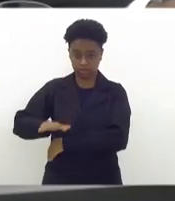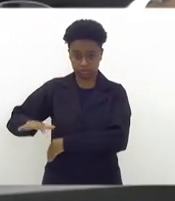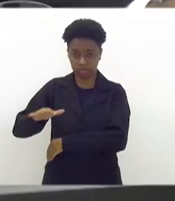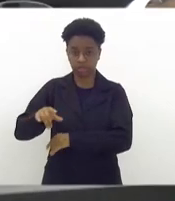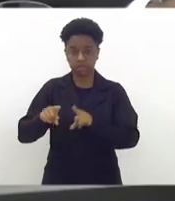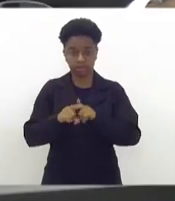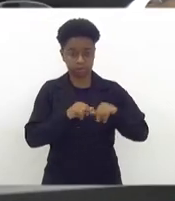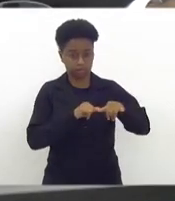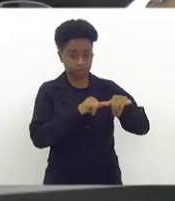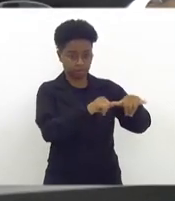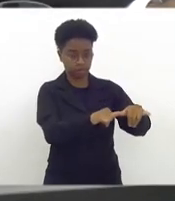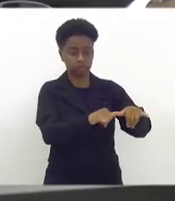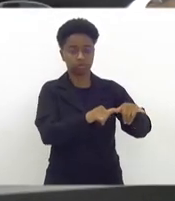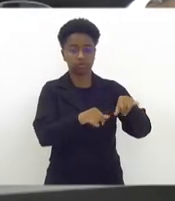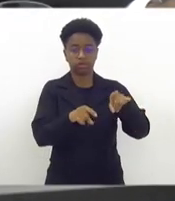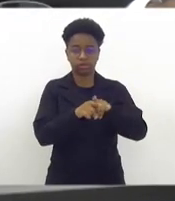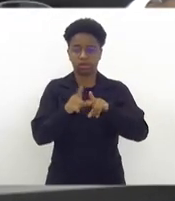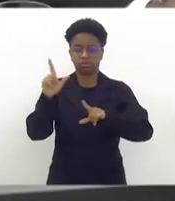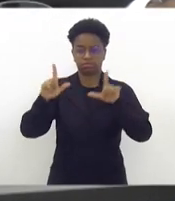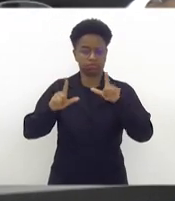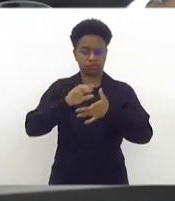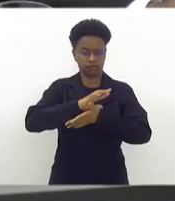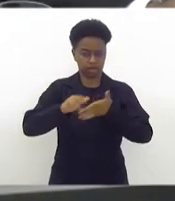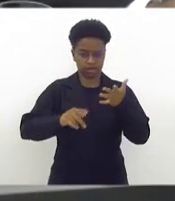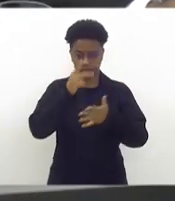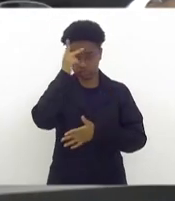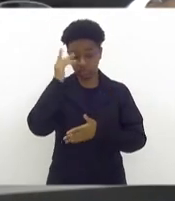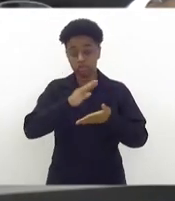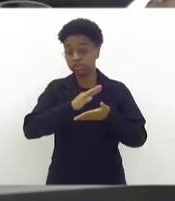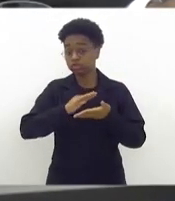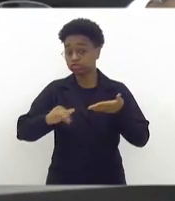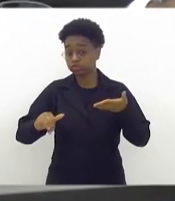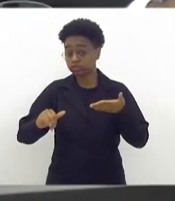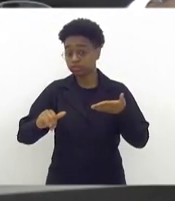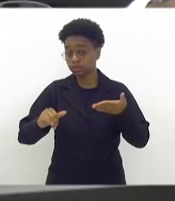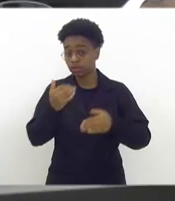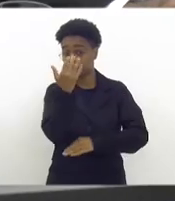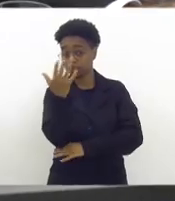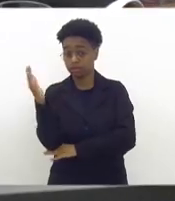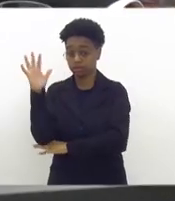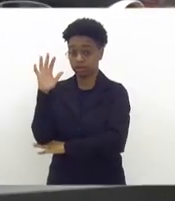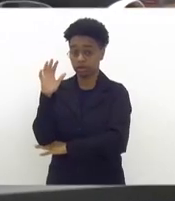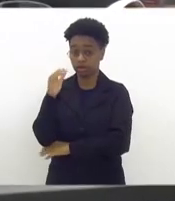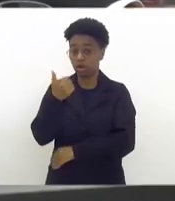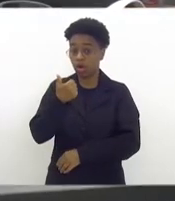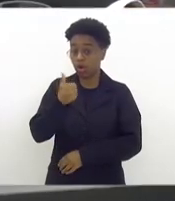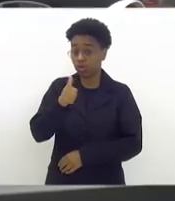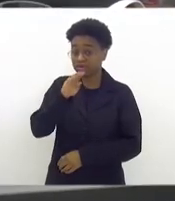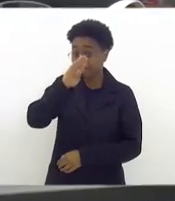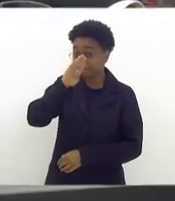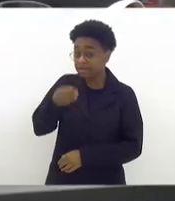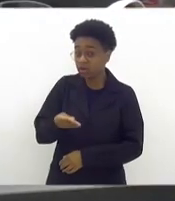de supermercados, mídia, técnicos. Essa lei retirou do meio ambiente, deputado Amorim, 11 bilhões